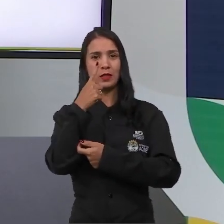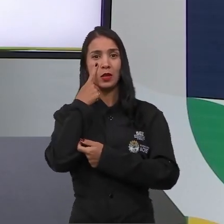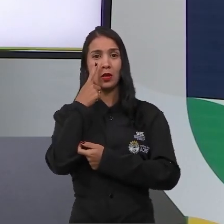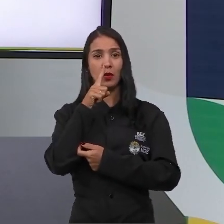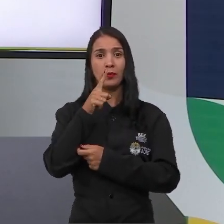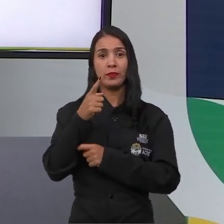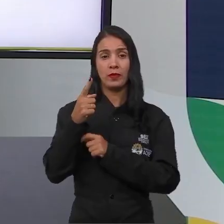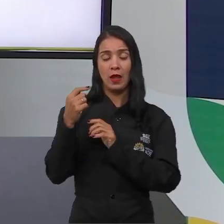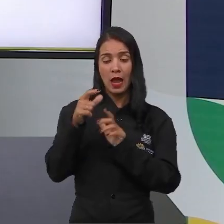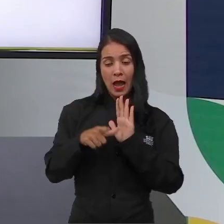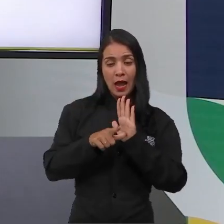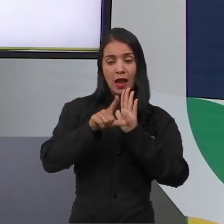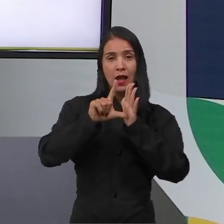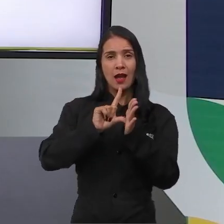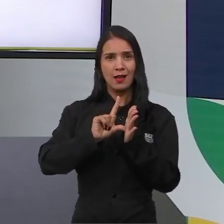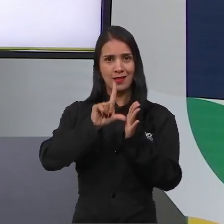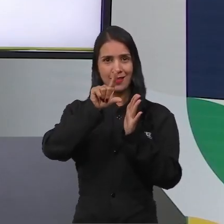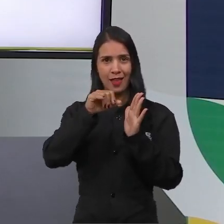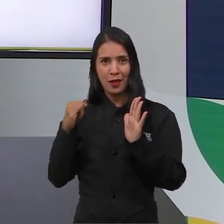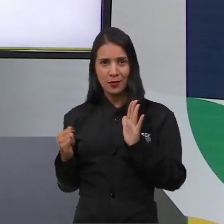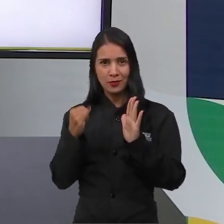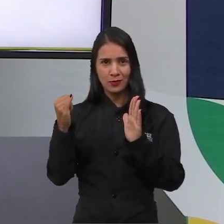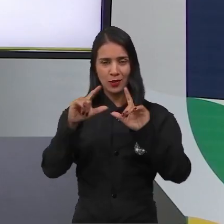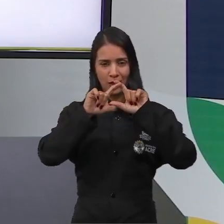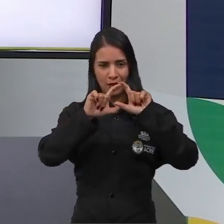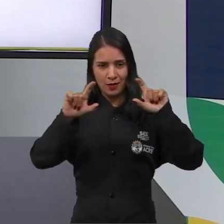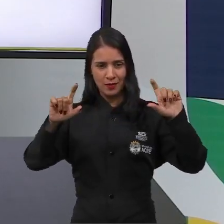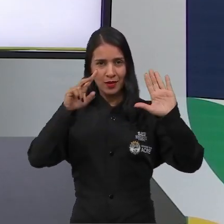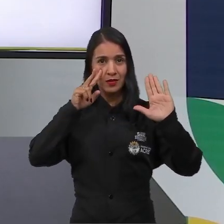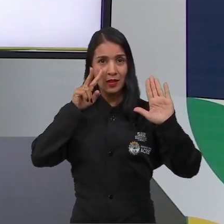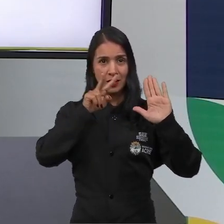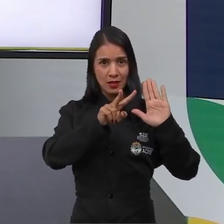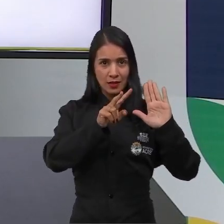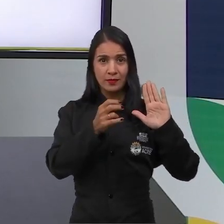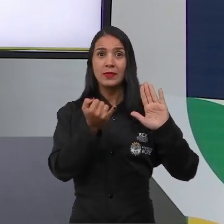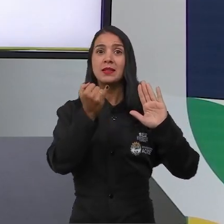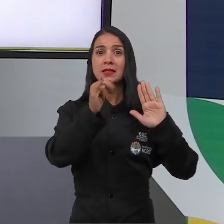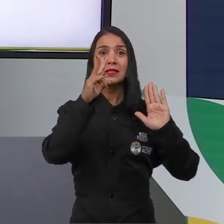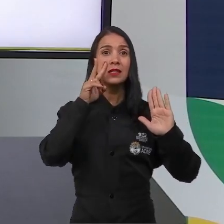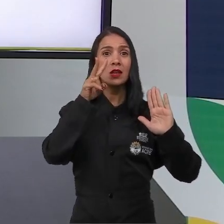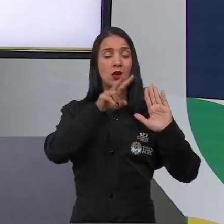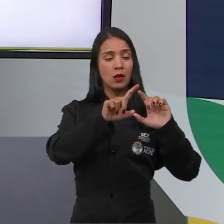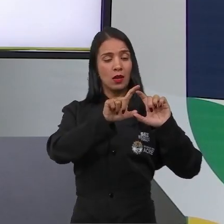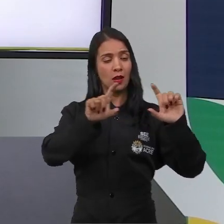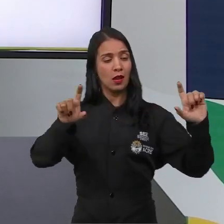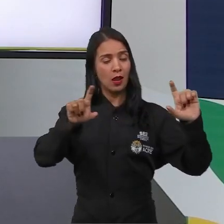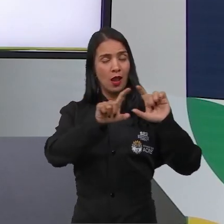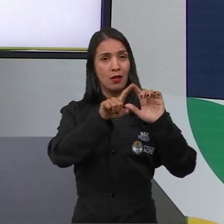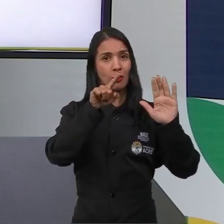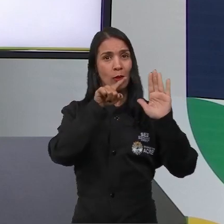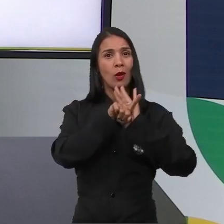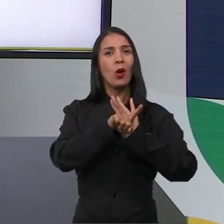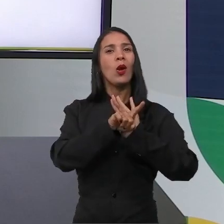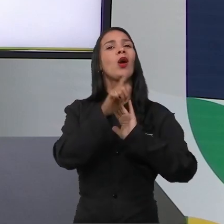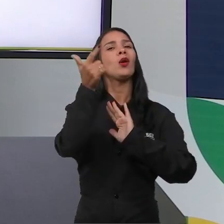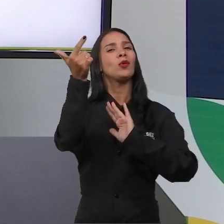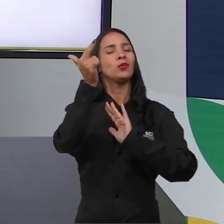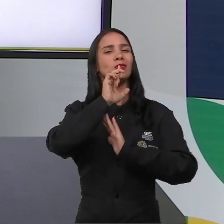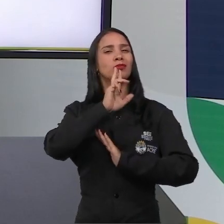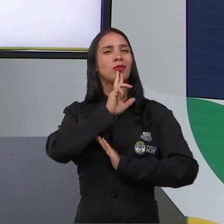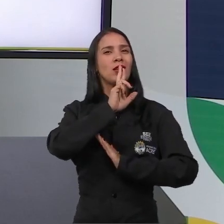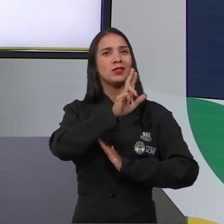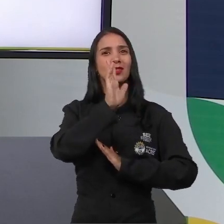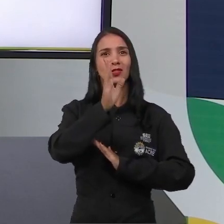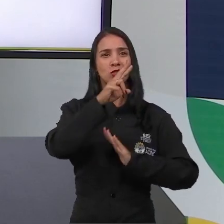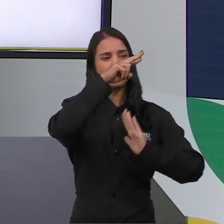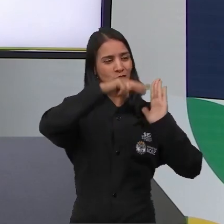coisa, você faça a leitura do comando da questão. Porque se você faz a leitura do comando da questão, você consegue resolver de